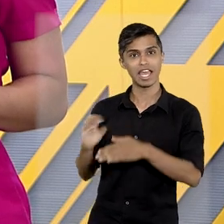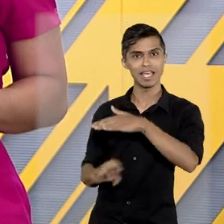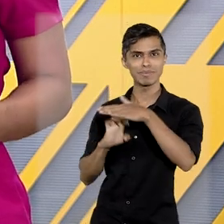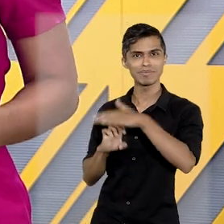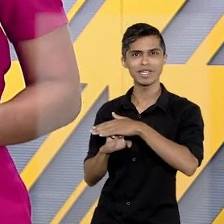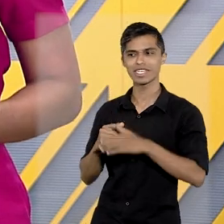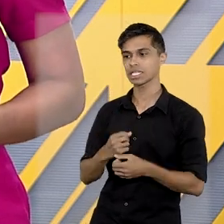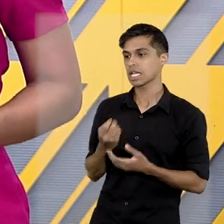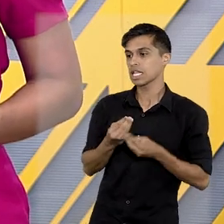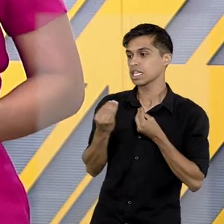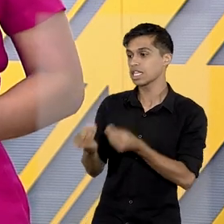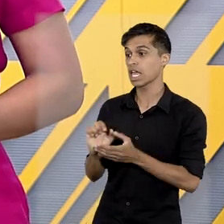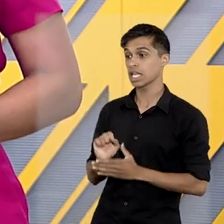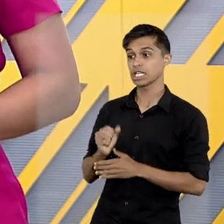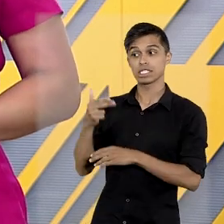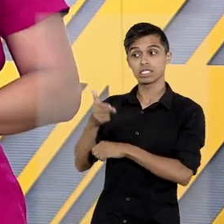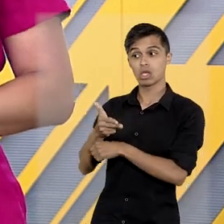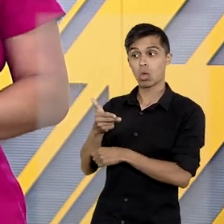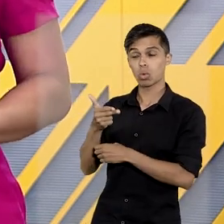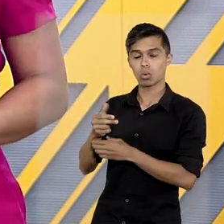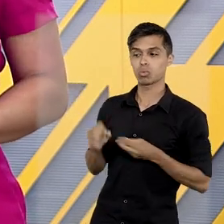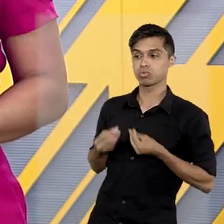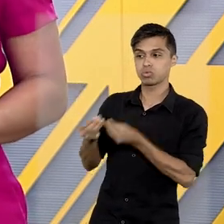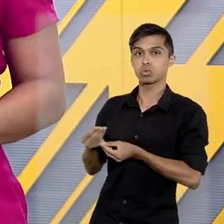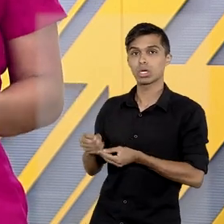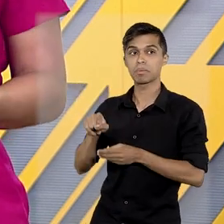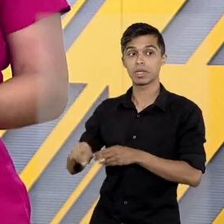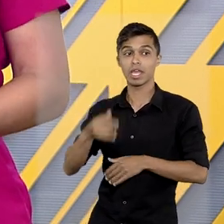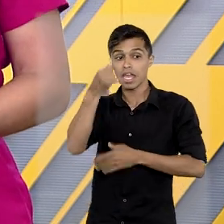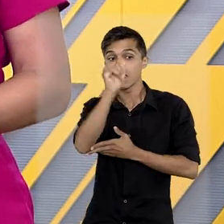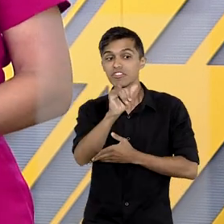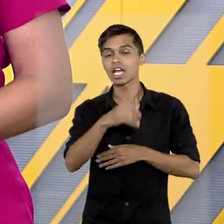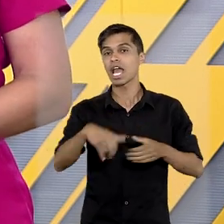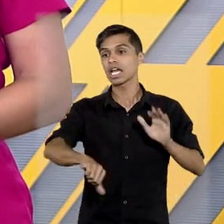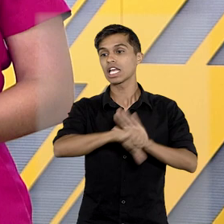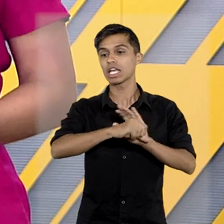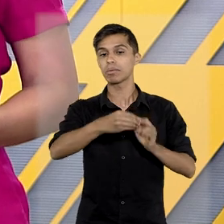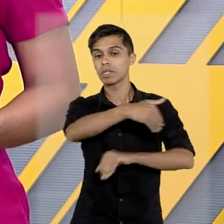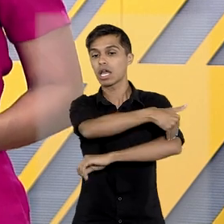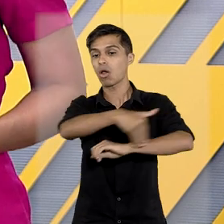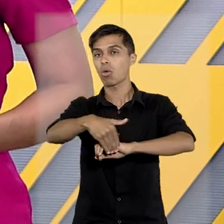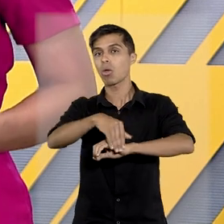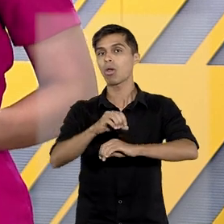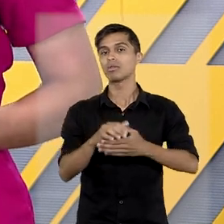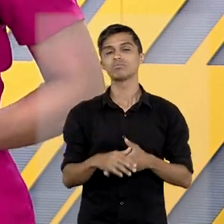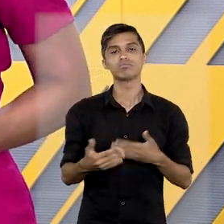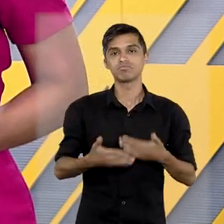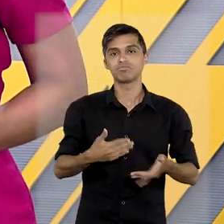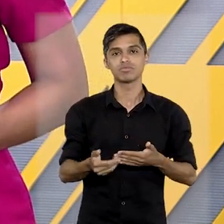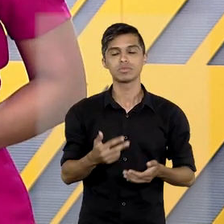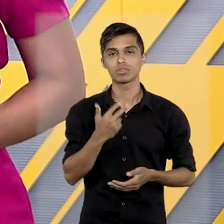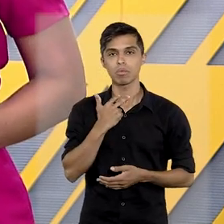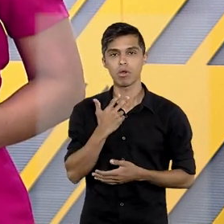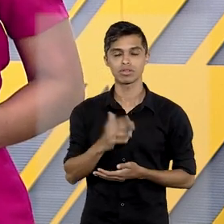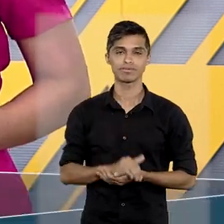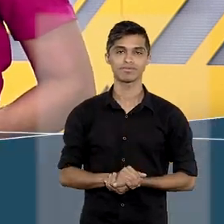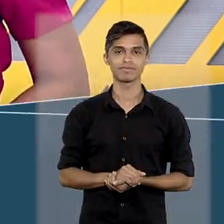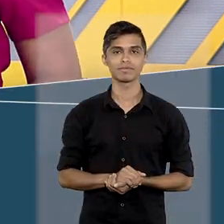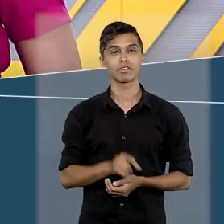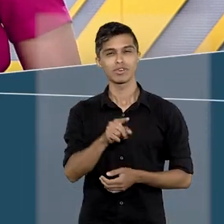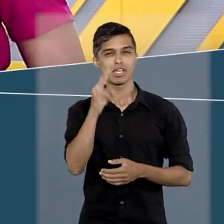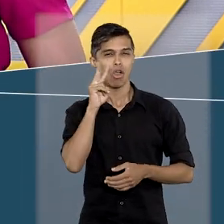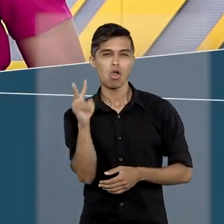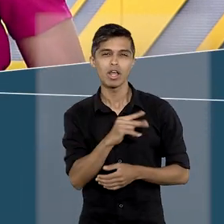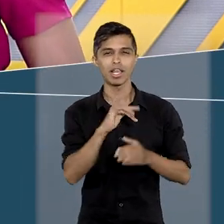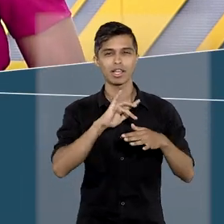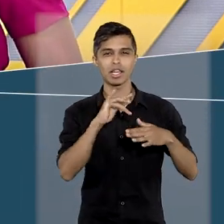empresa disponibilize segurança armada para prevenir crimes ao longo da estrada ou nos postos de pedágio. Você confere outras